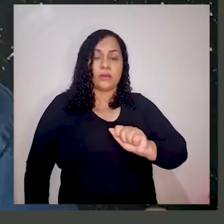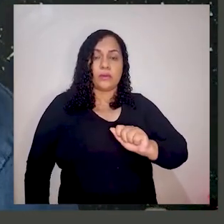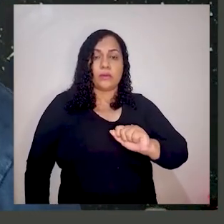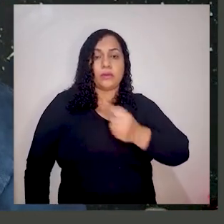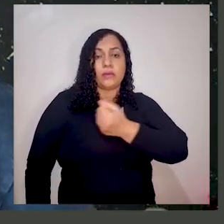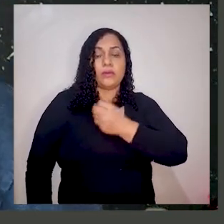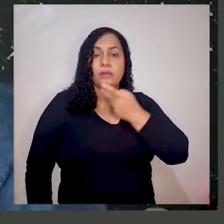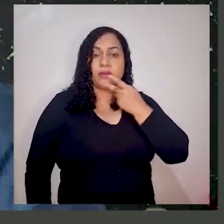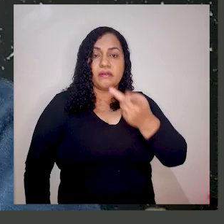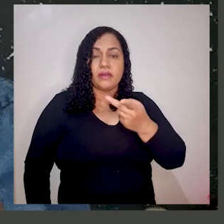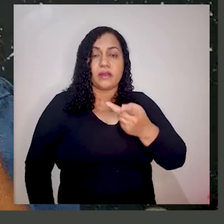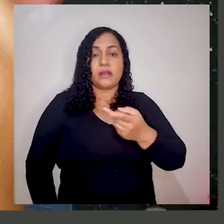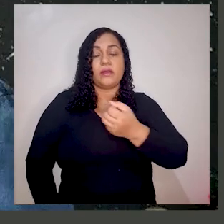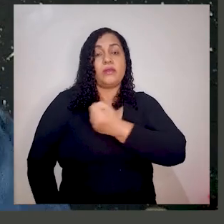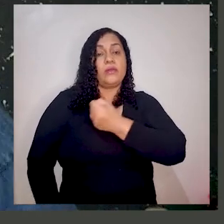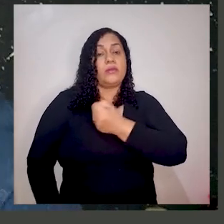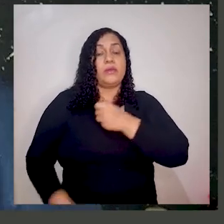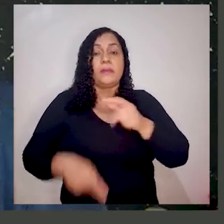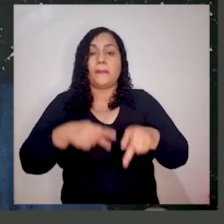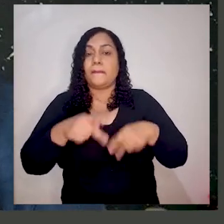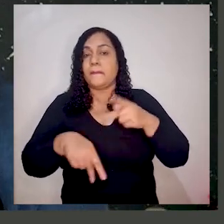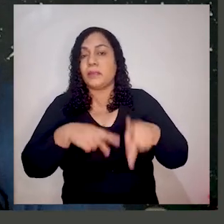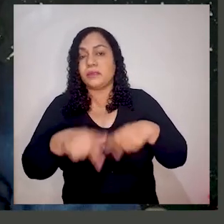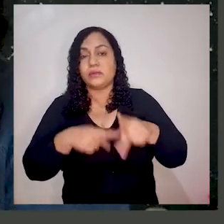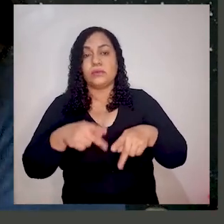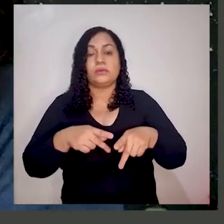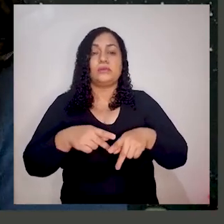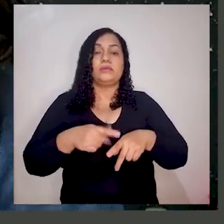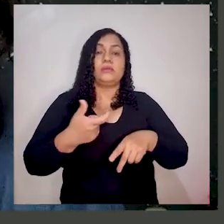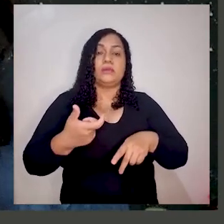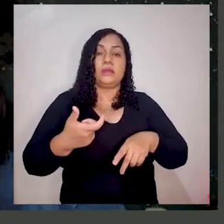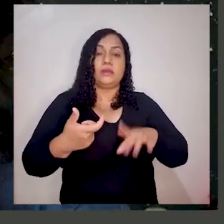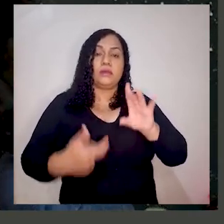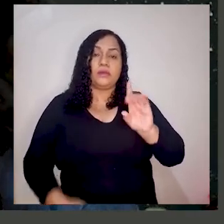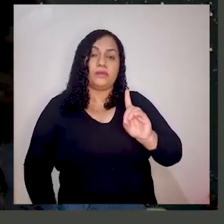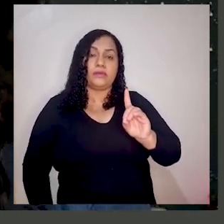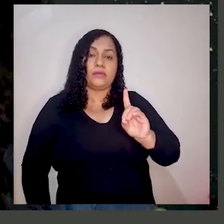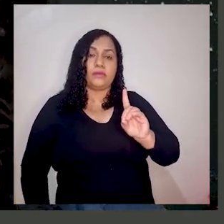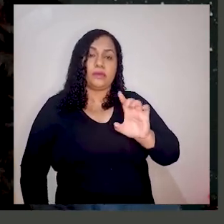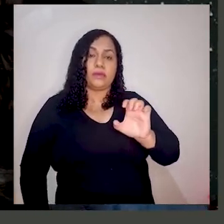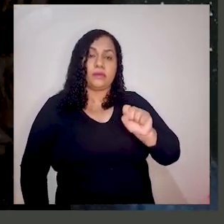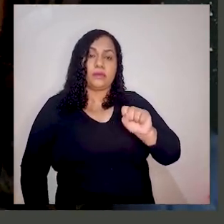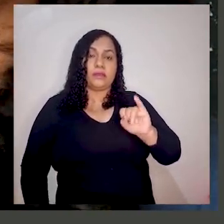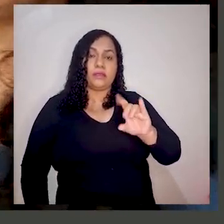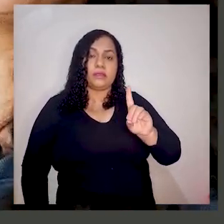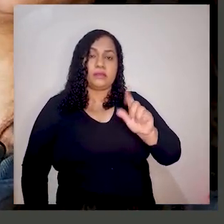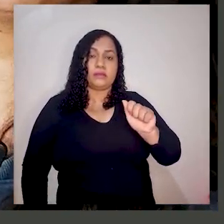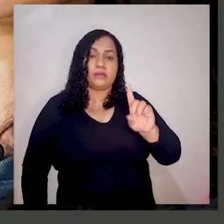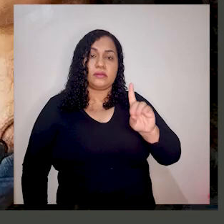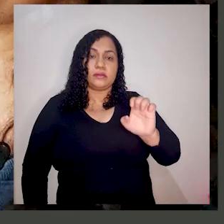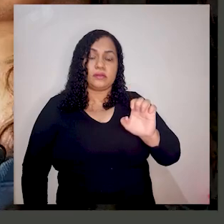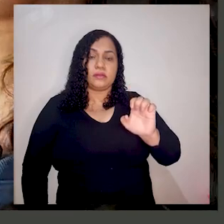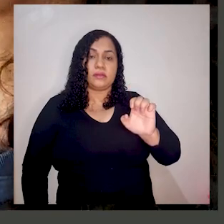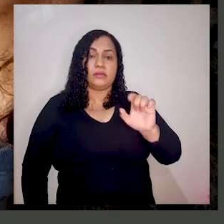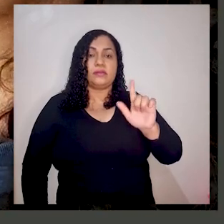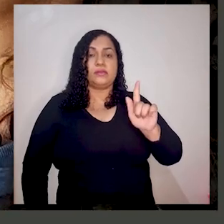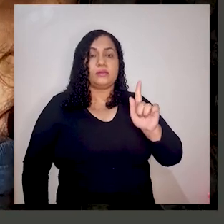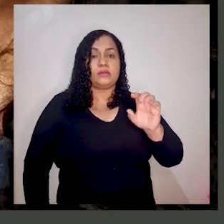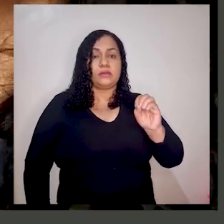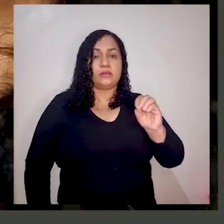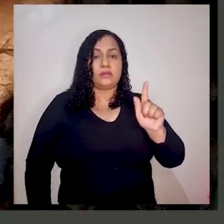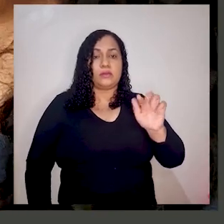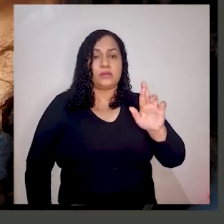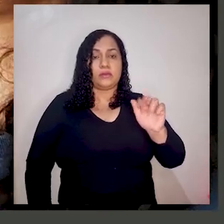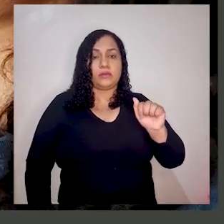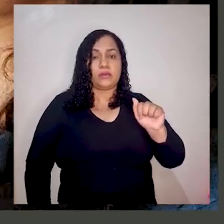na geografia para falar de densidade demográfica. E o que é densidade demográfica? Observem esse mapa aqui, pessoal. É